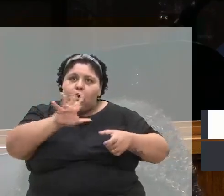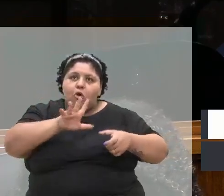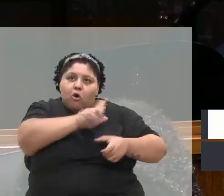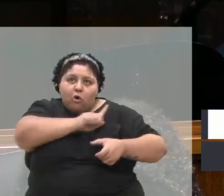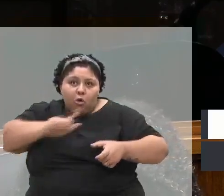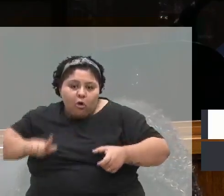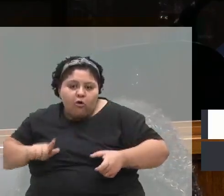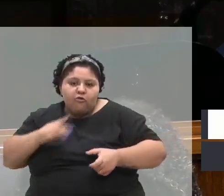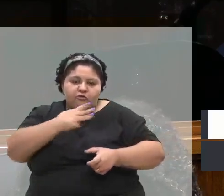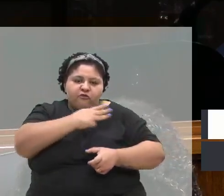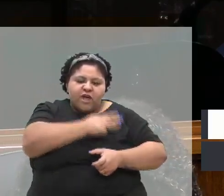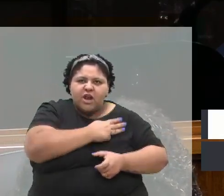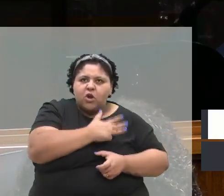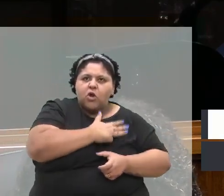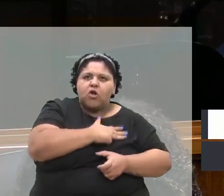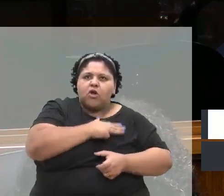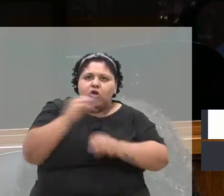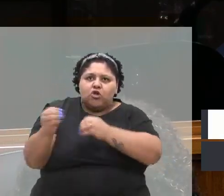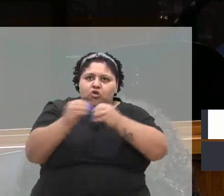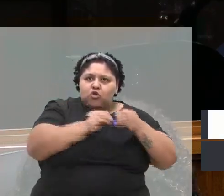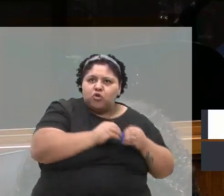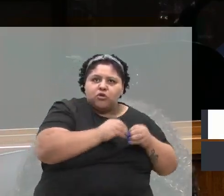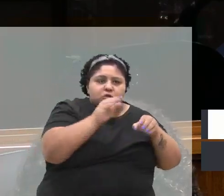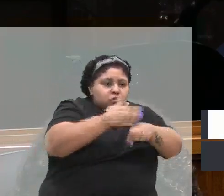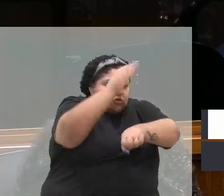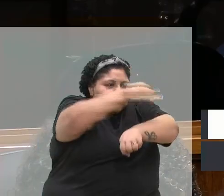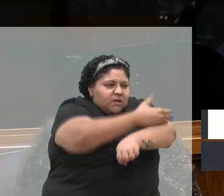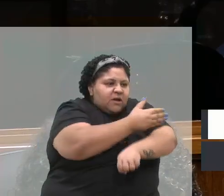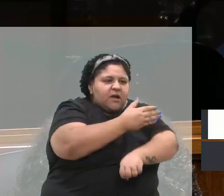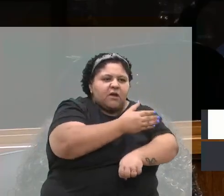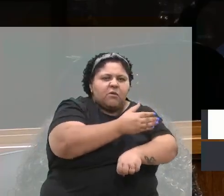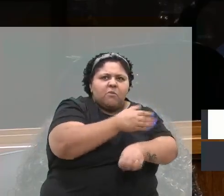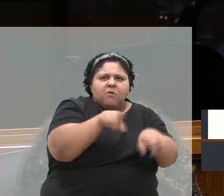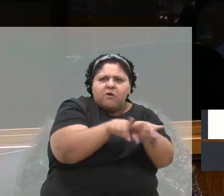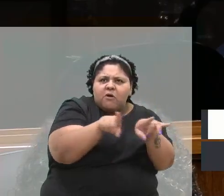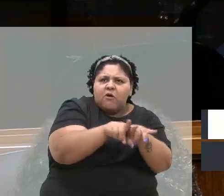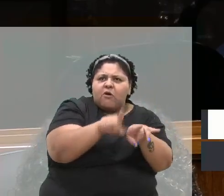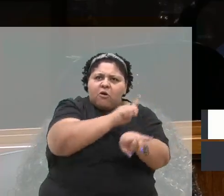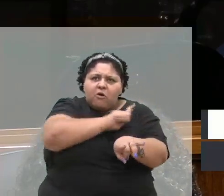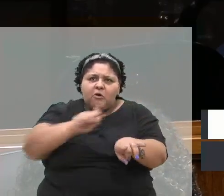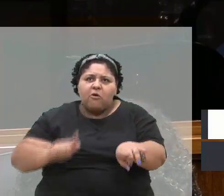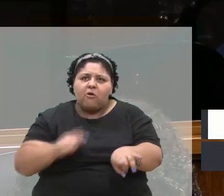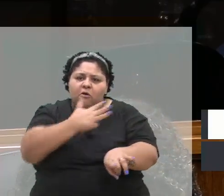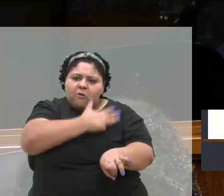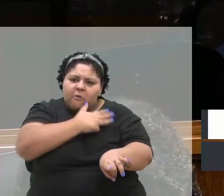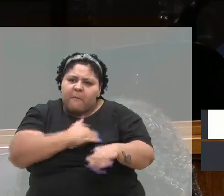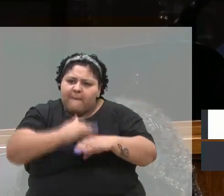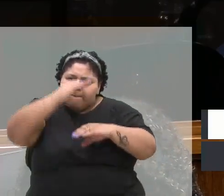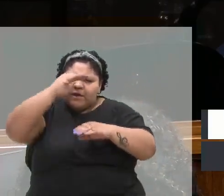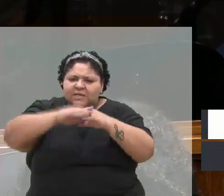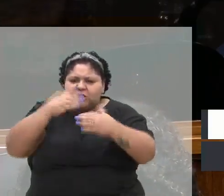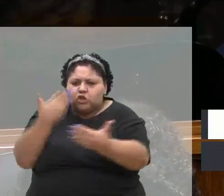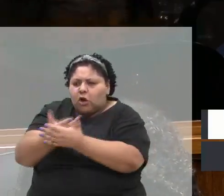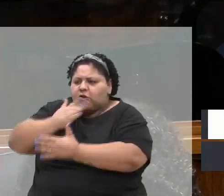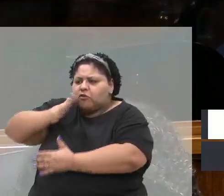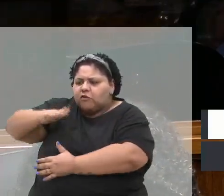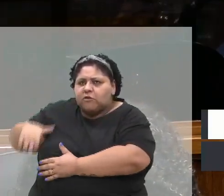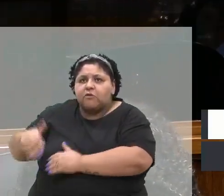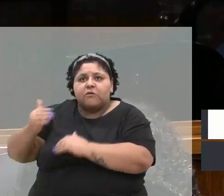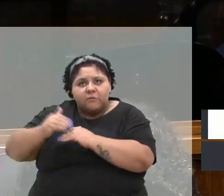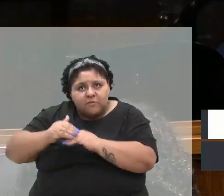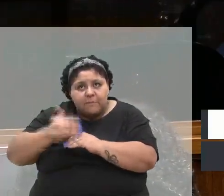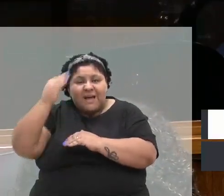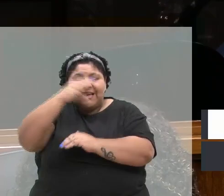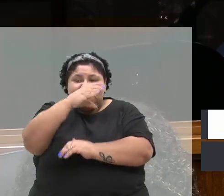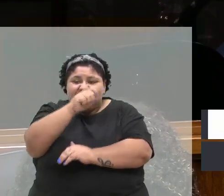o CEL para o Campus da Serra, vai trazer, é o governo Lula do PT que vai trazer mais uma escola de educação infantil, mais